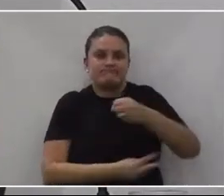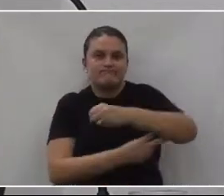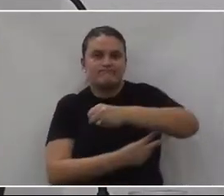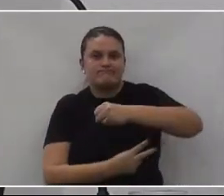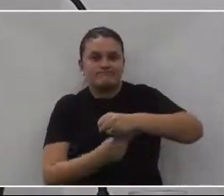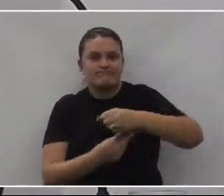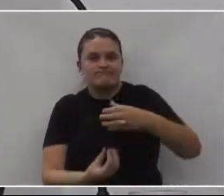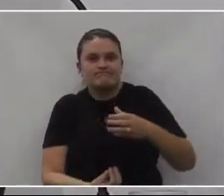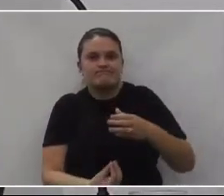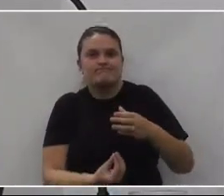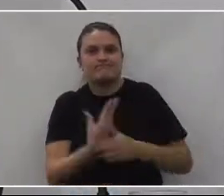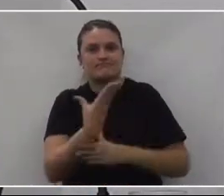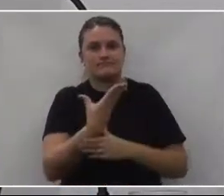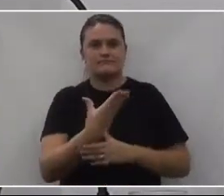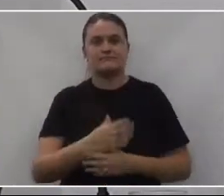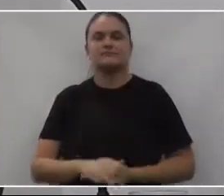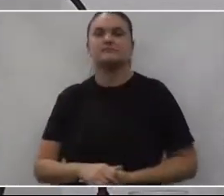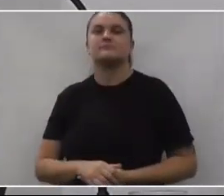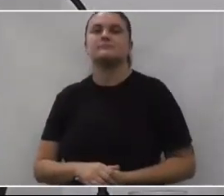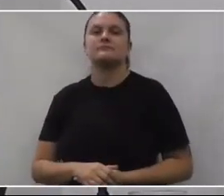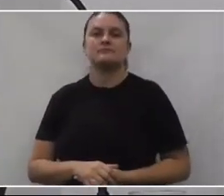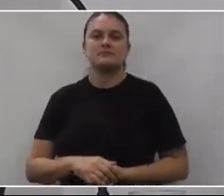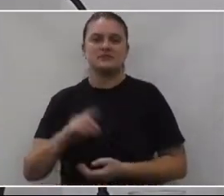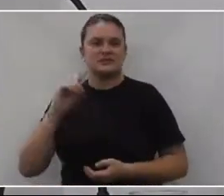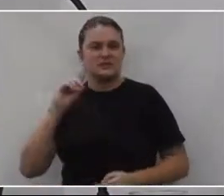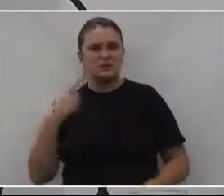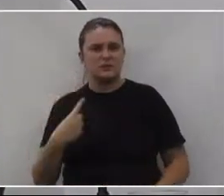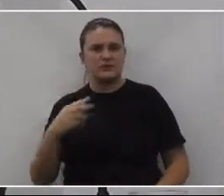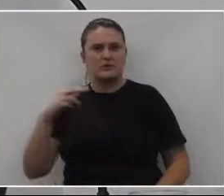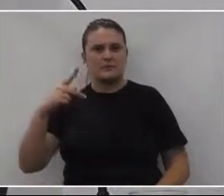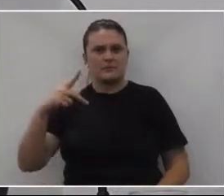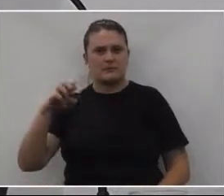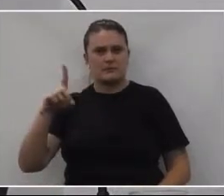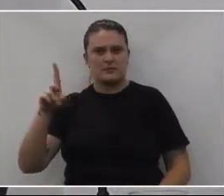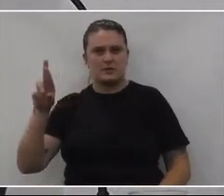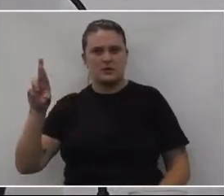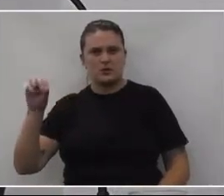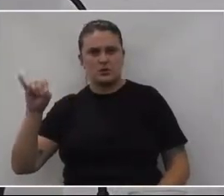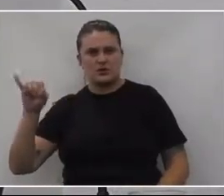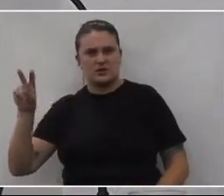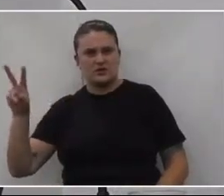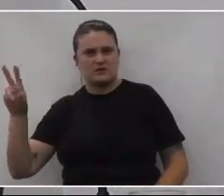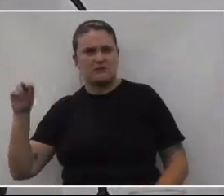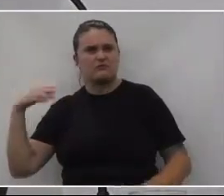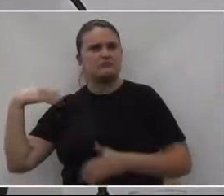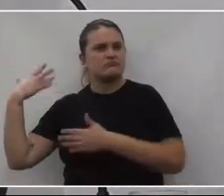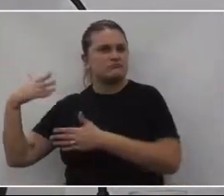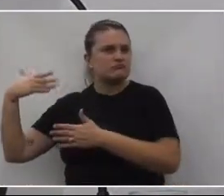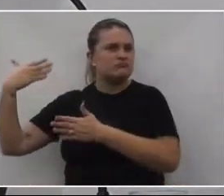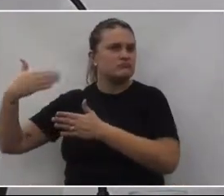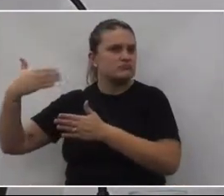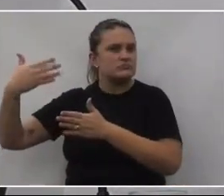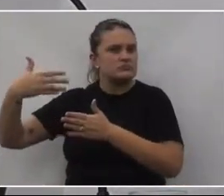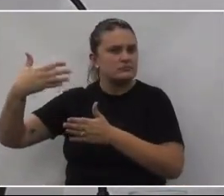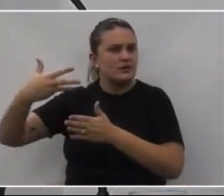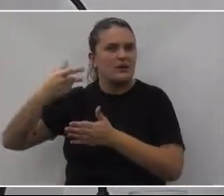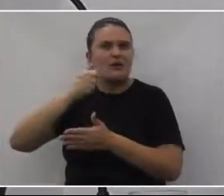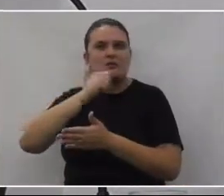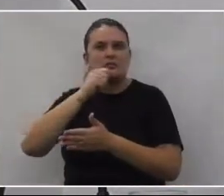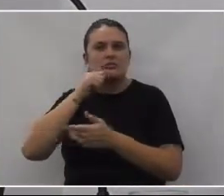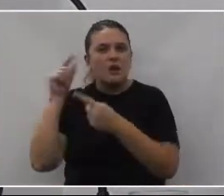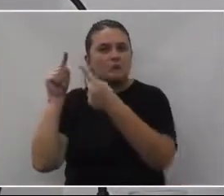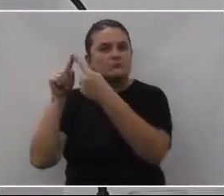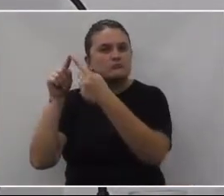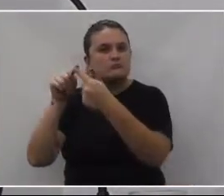lá atrás, ainda nos meados, onde o deputado Pedro Ivo, o prefeito Pedro Ivo estava, e veio vindo essa ideia, mantendo a chama